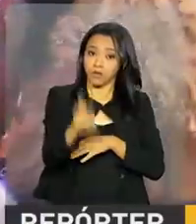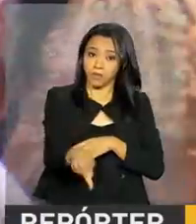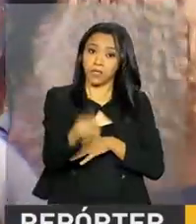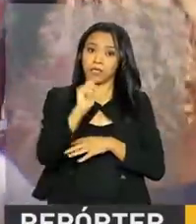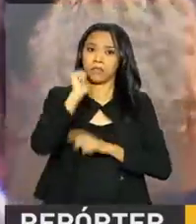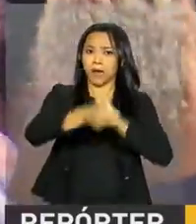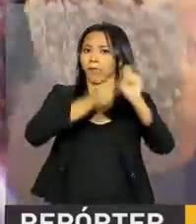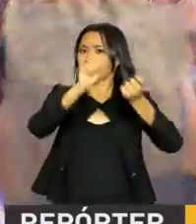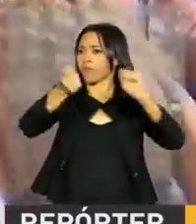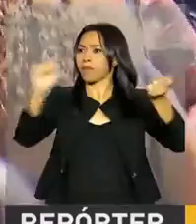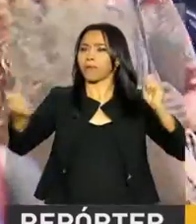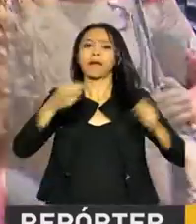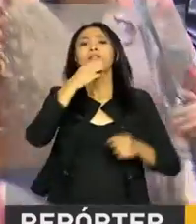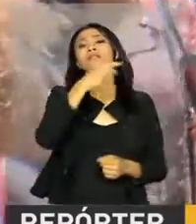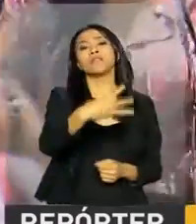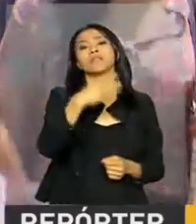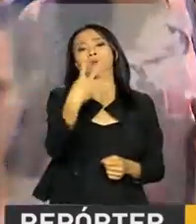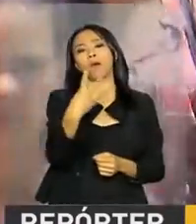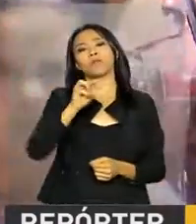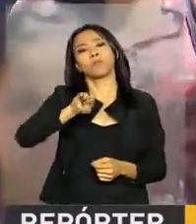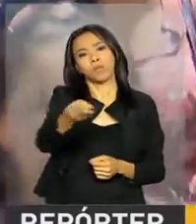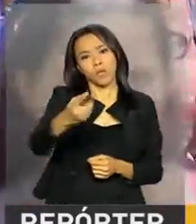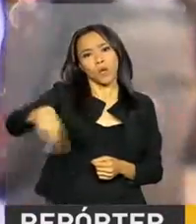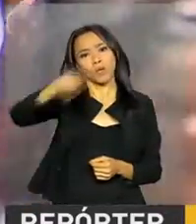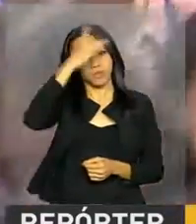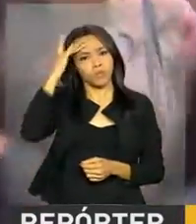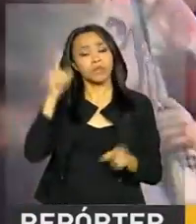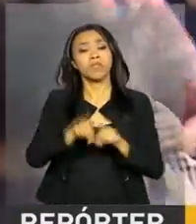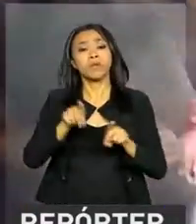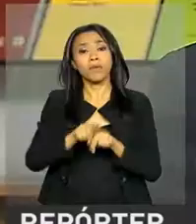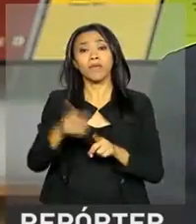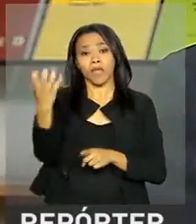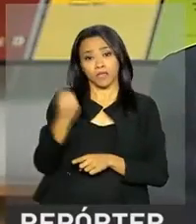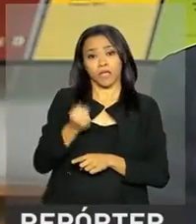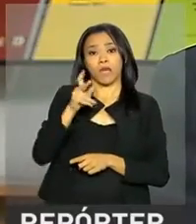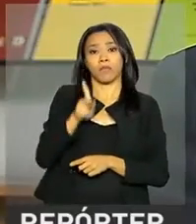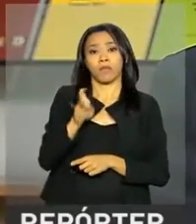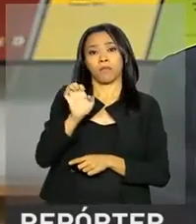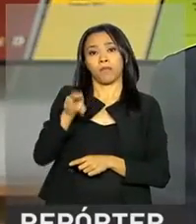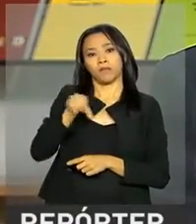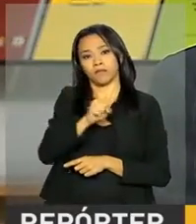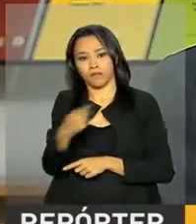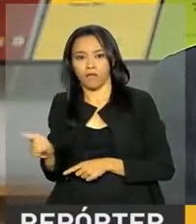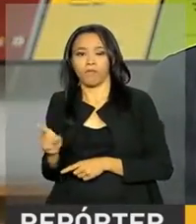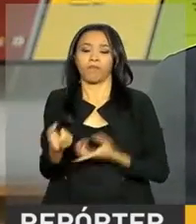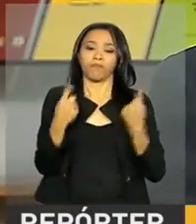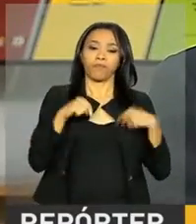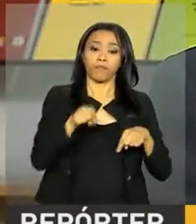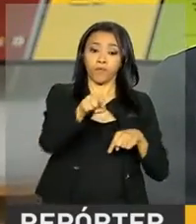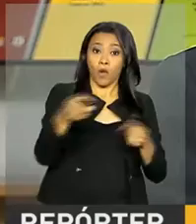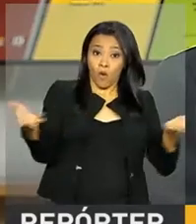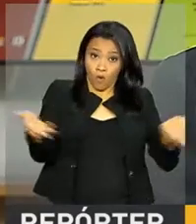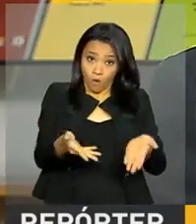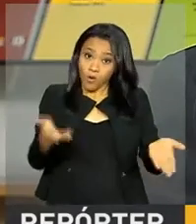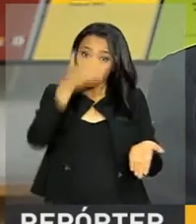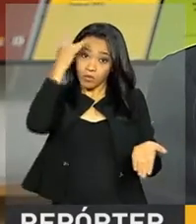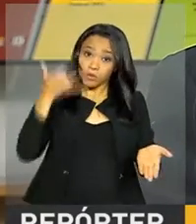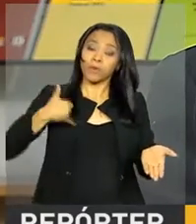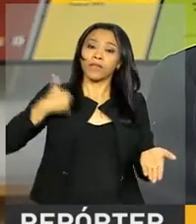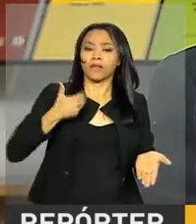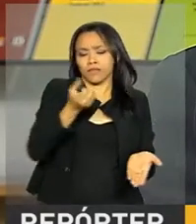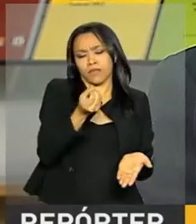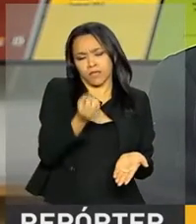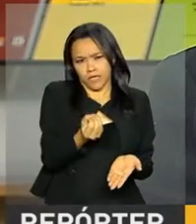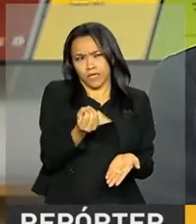benefícios a 34 milhões de aposentados e pensionistas no Brasil. Hoje, a pessoa que se aposenta aos 60 anos tem